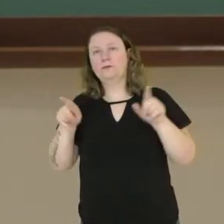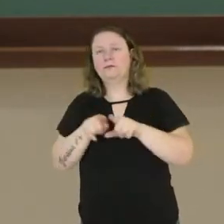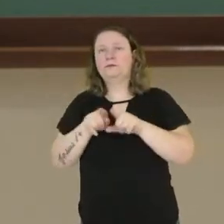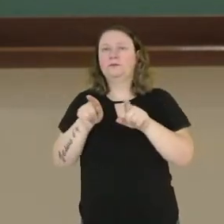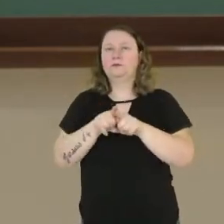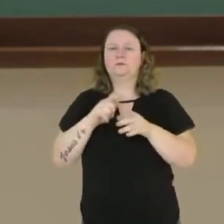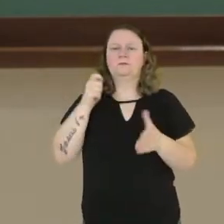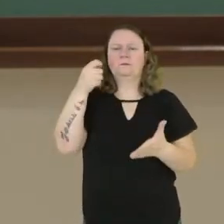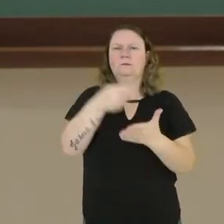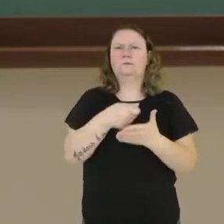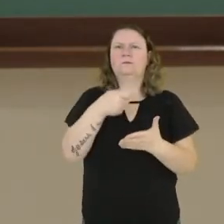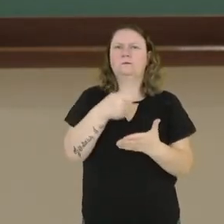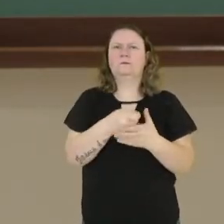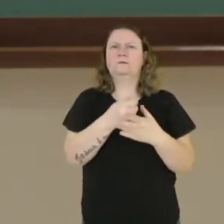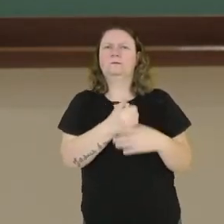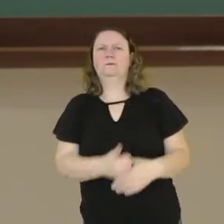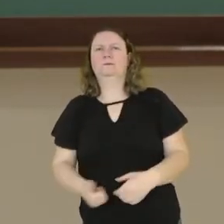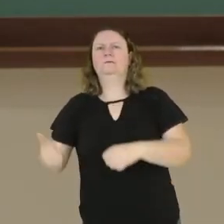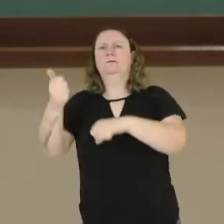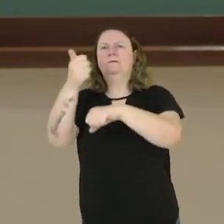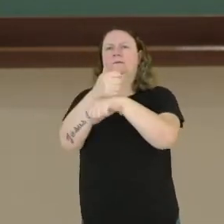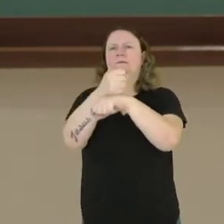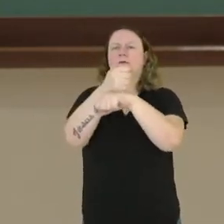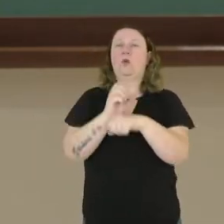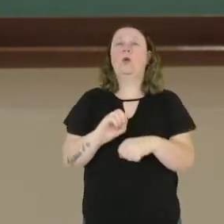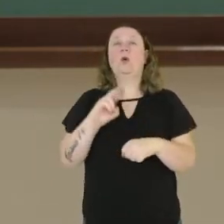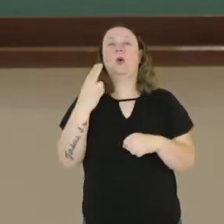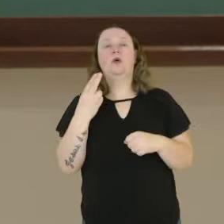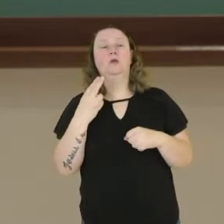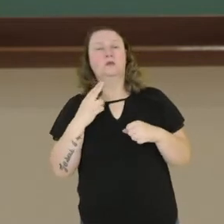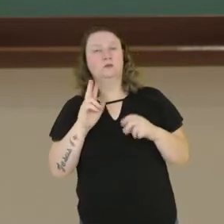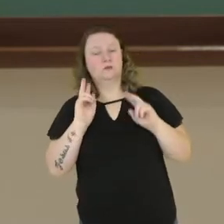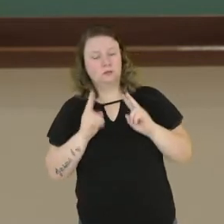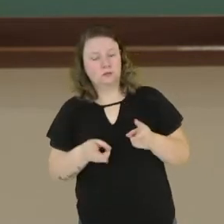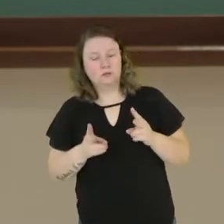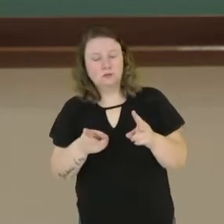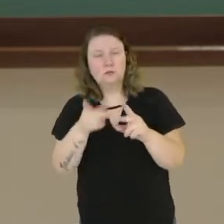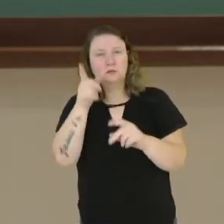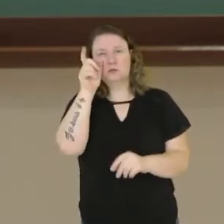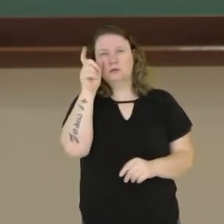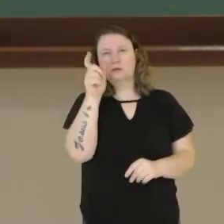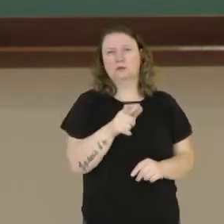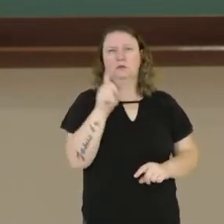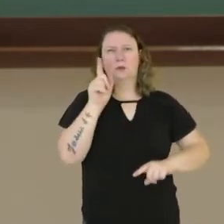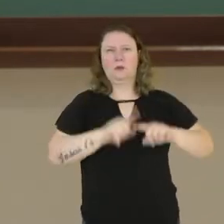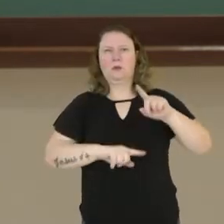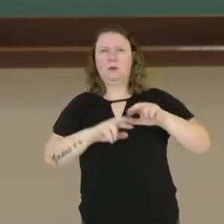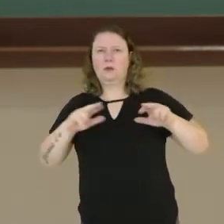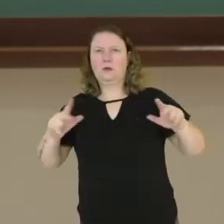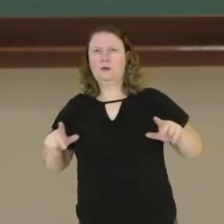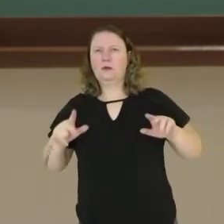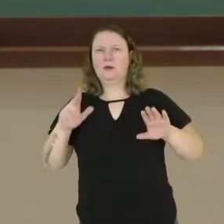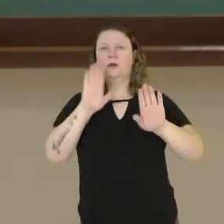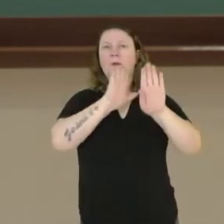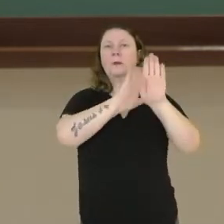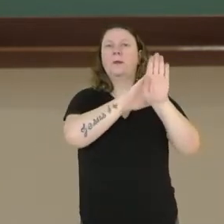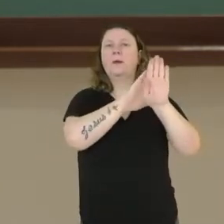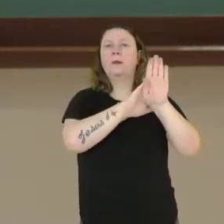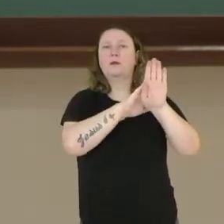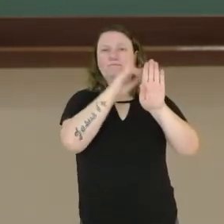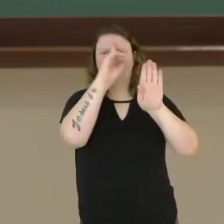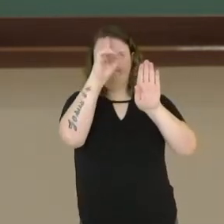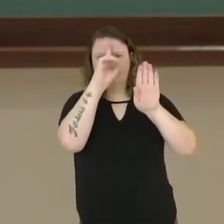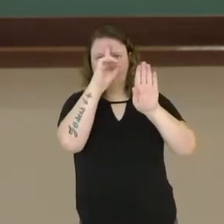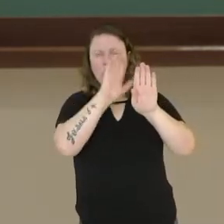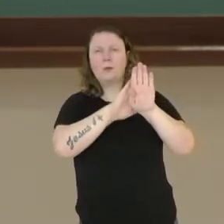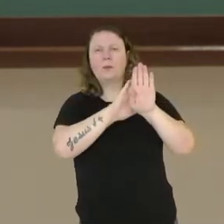uma supremacia ou manter os interesses materiais ou ideológicos. Sempre